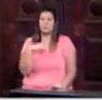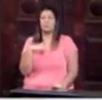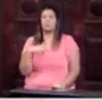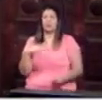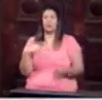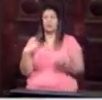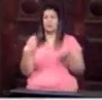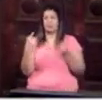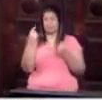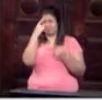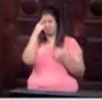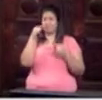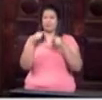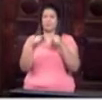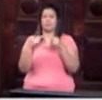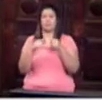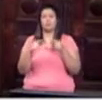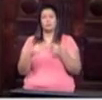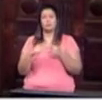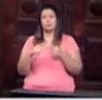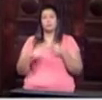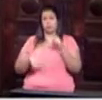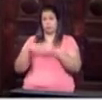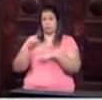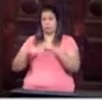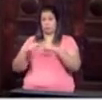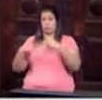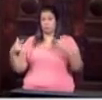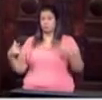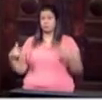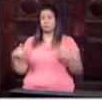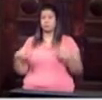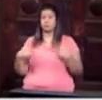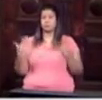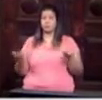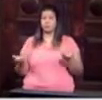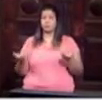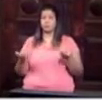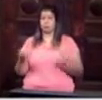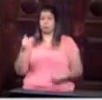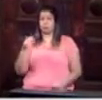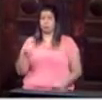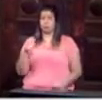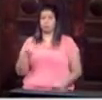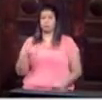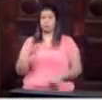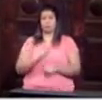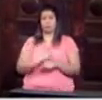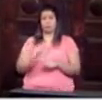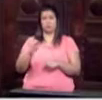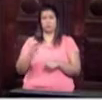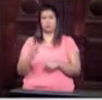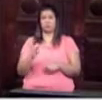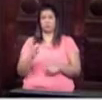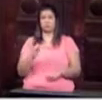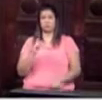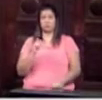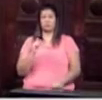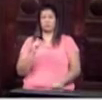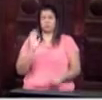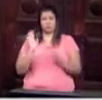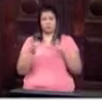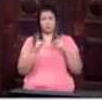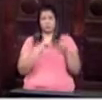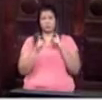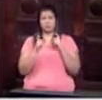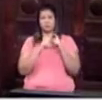essa proposição. E aí, deputada Fatinha, do jeito que está, fica inclusive, do jeito que está no substitutivo,